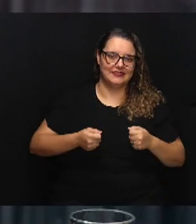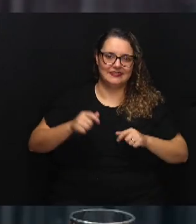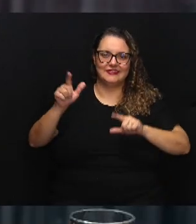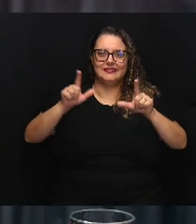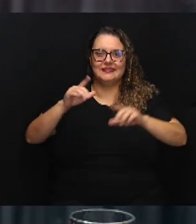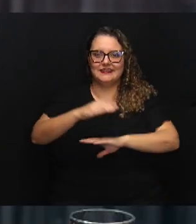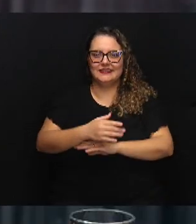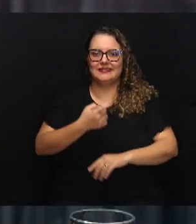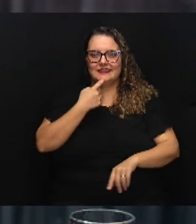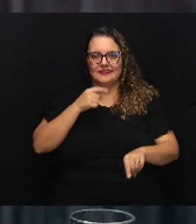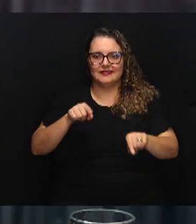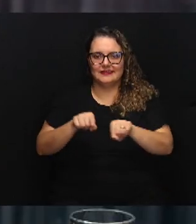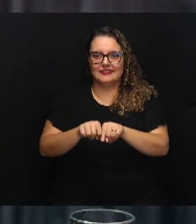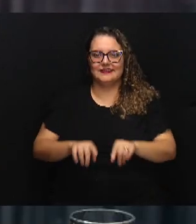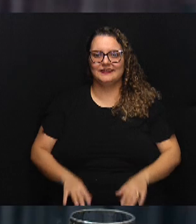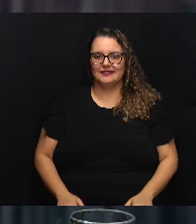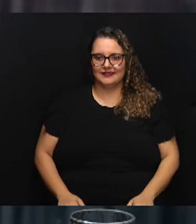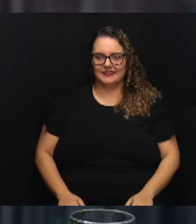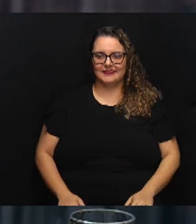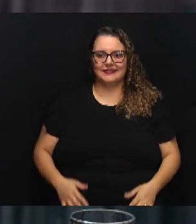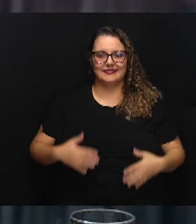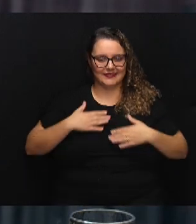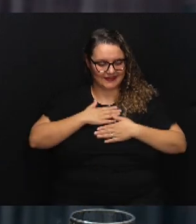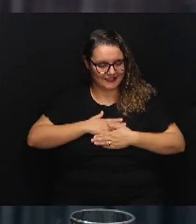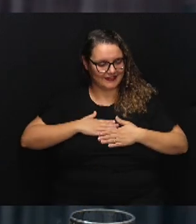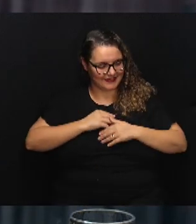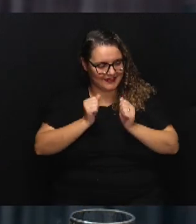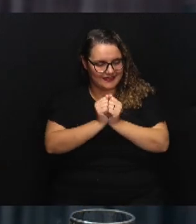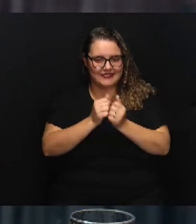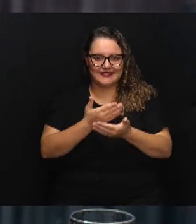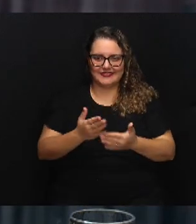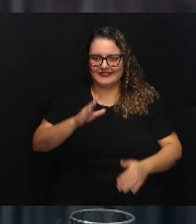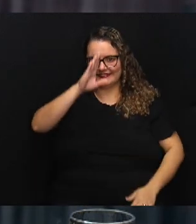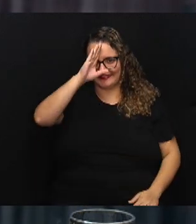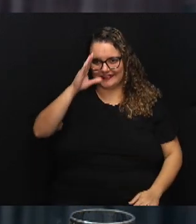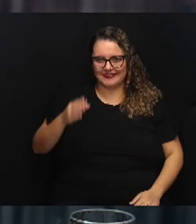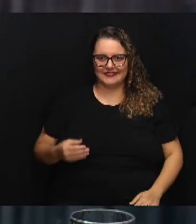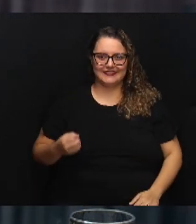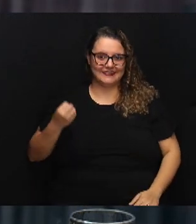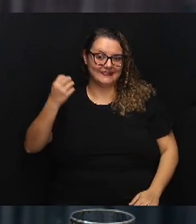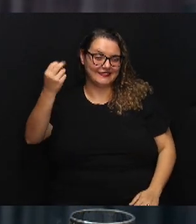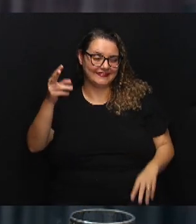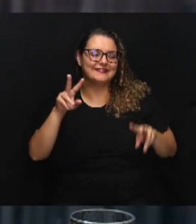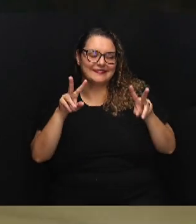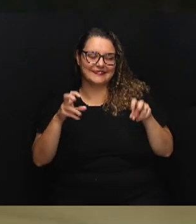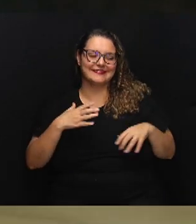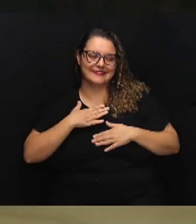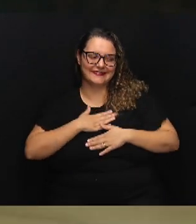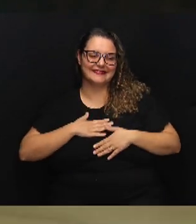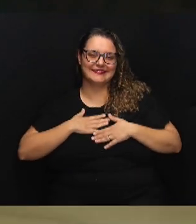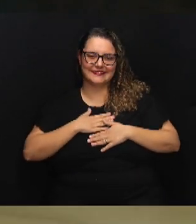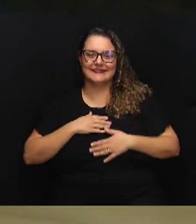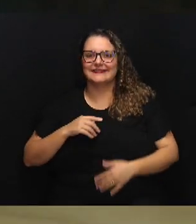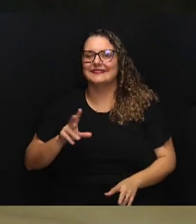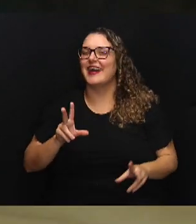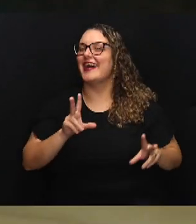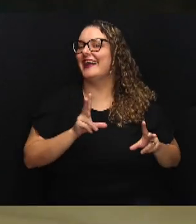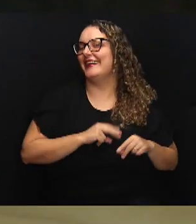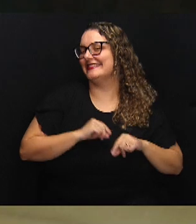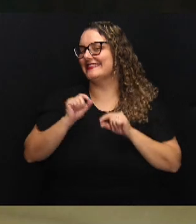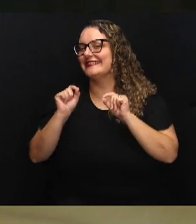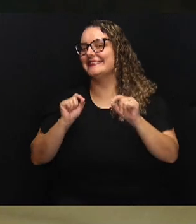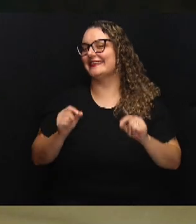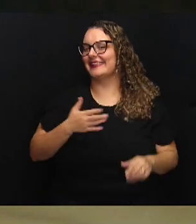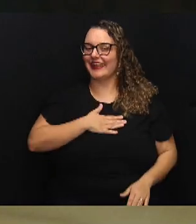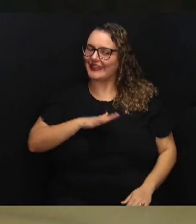Câmara também. É um prazer estar aqui, principalmente para falar de um assunto tão gostoso como viagem. Nossa, quem é que não gosta de